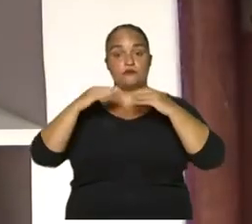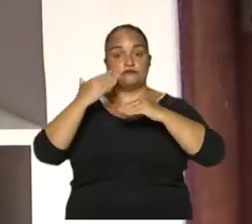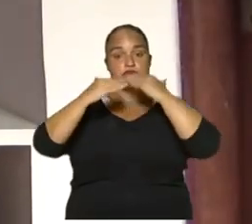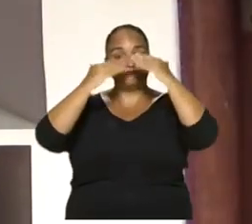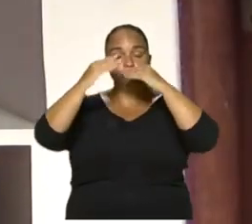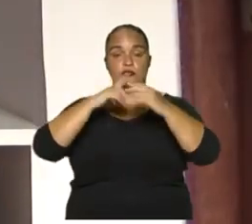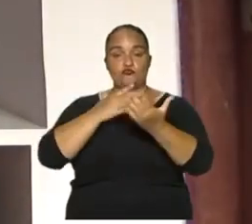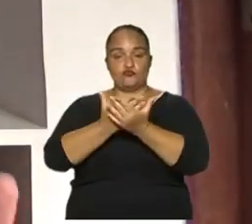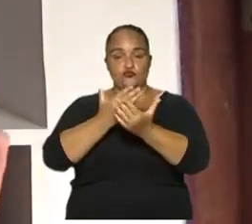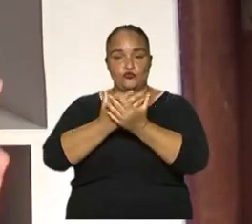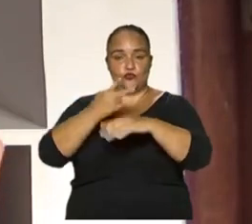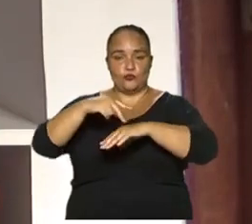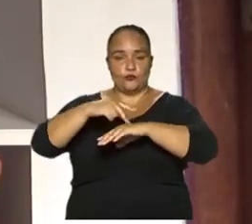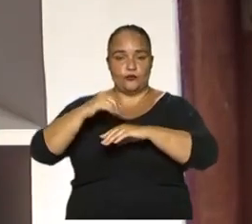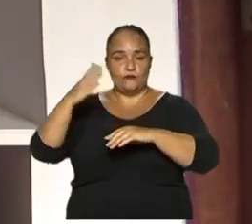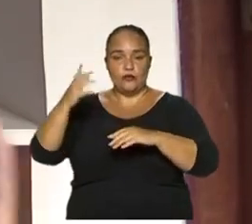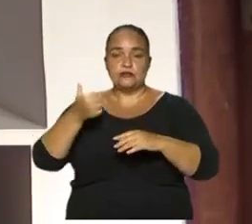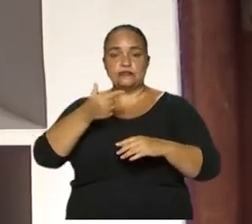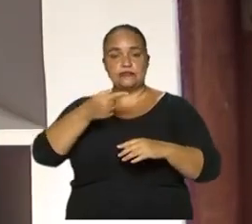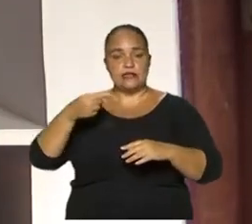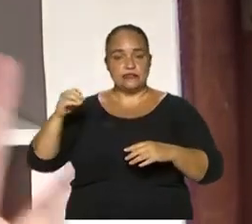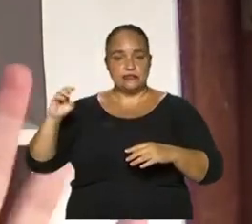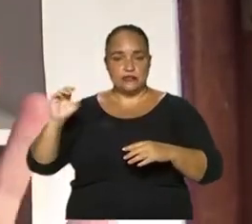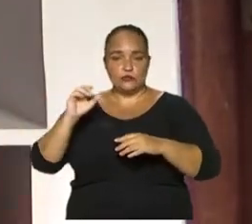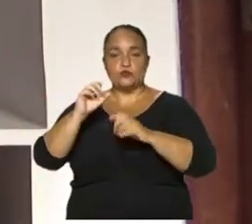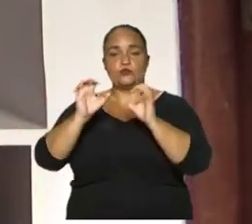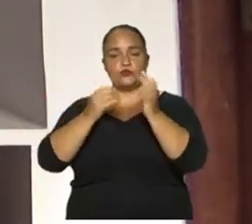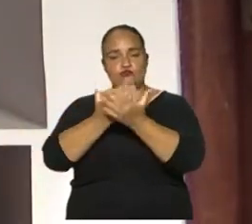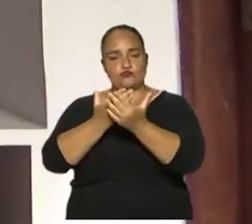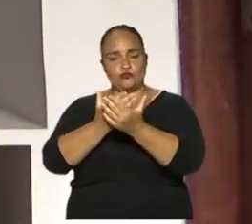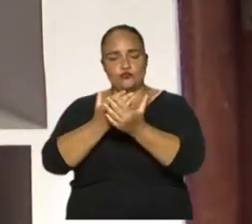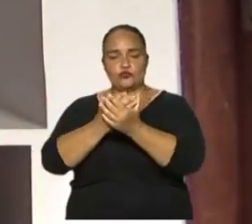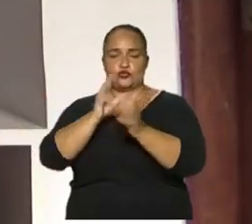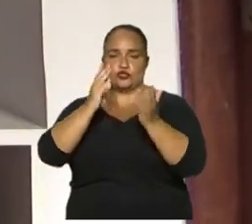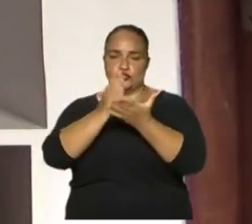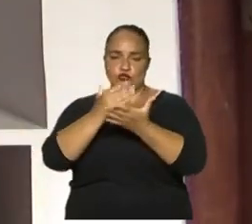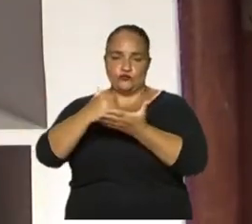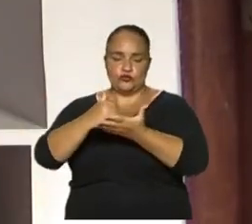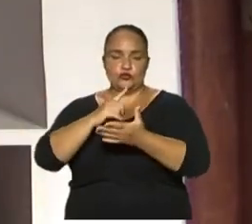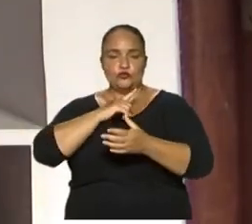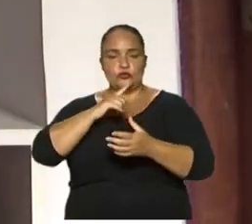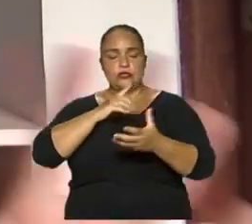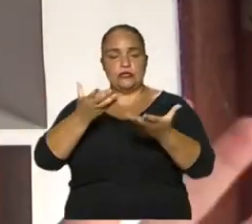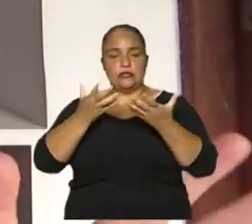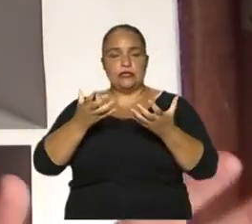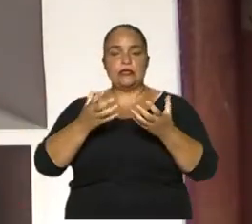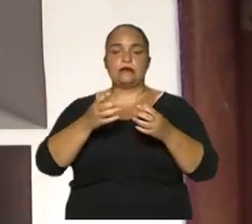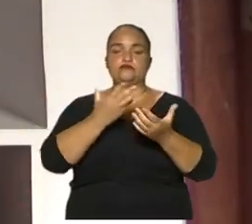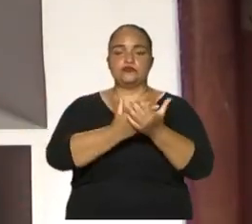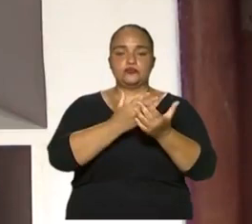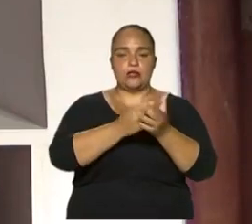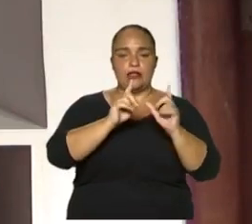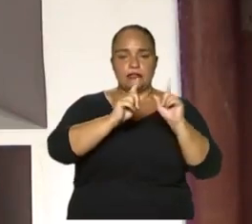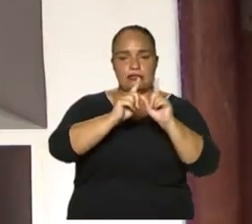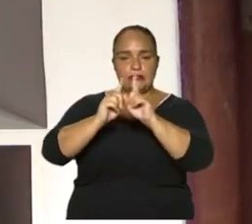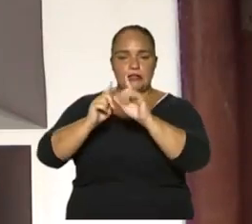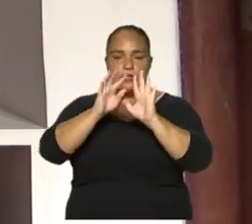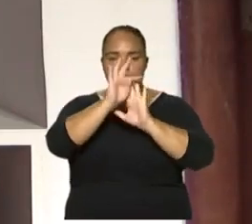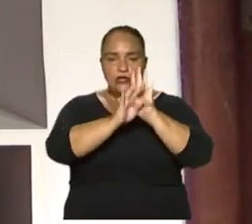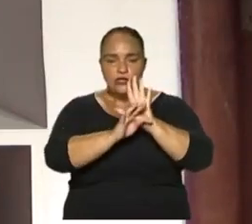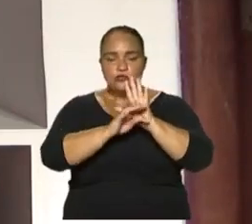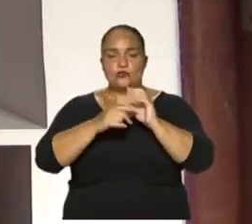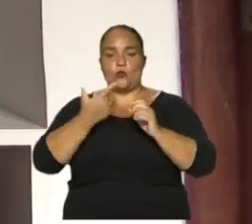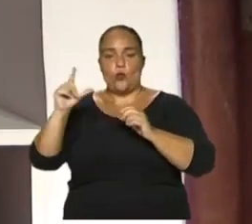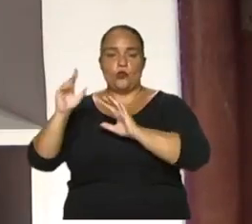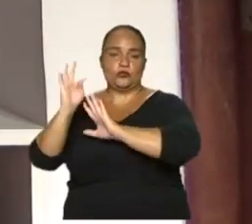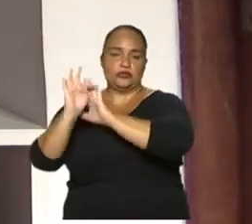estudo estrangeiro que eles pegaram 700 estudantes, eles dividiram entre estudantes que iriam estudar com texto em quadrinhos e outros que iriam estudar com